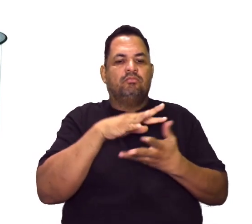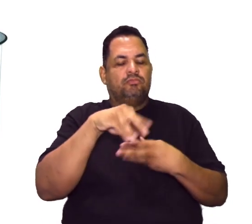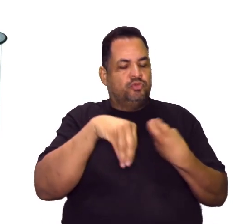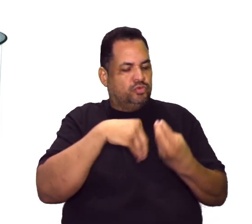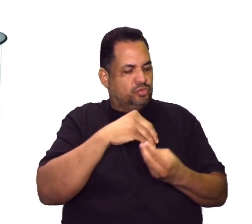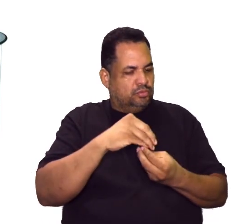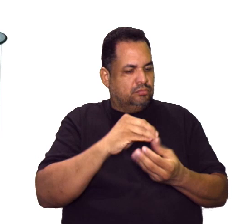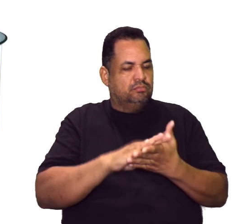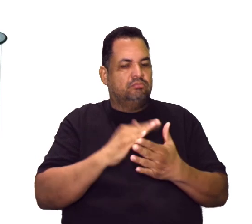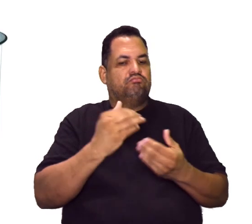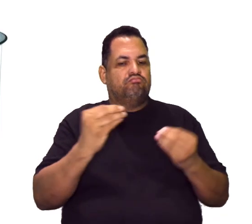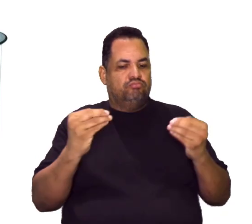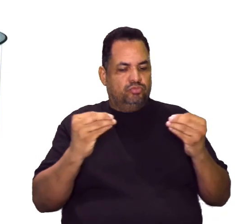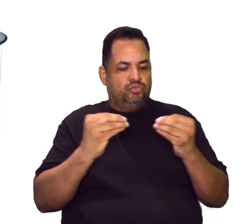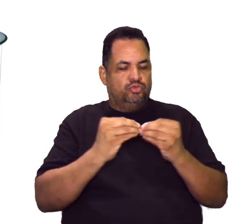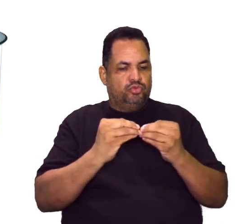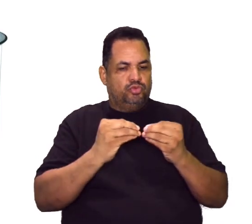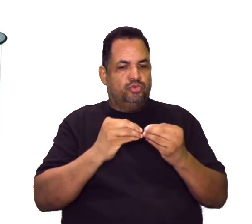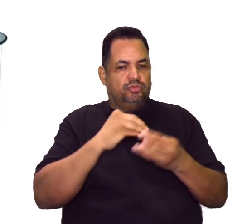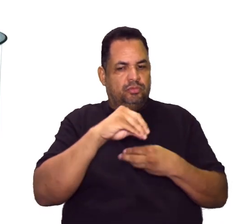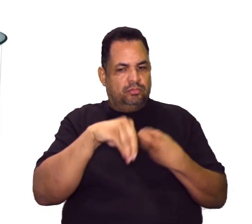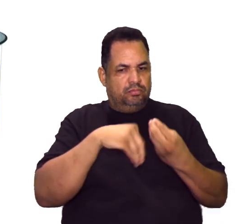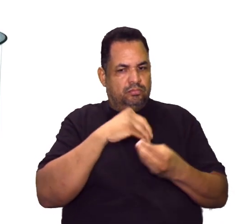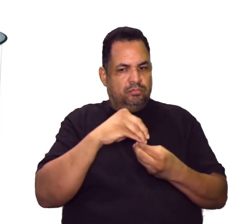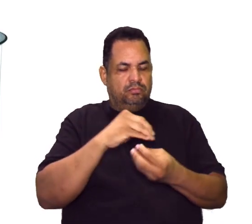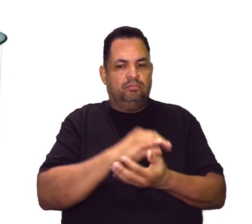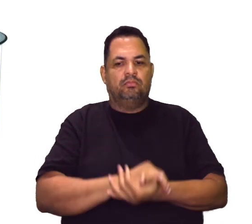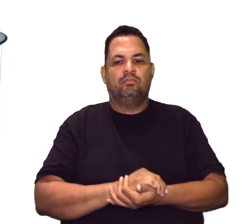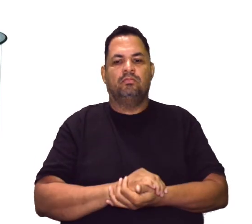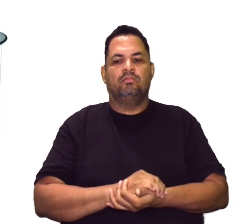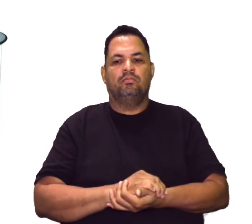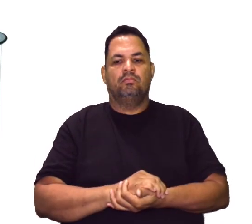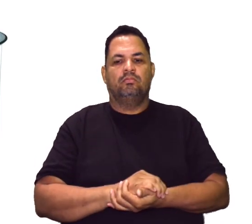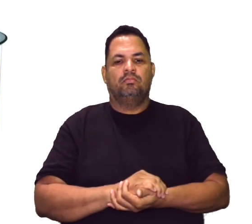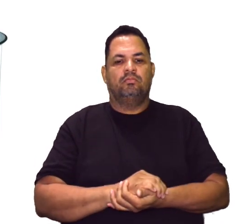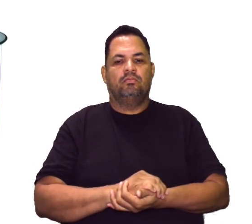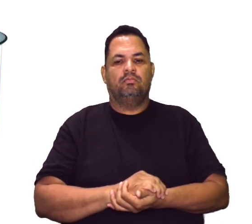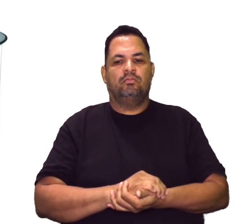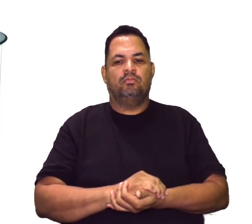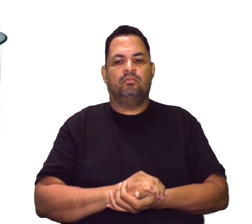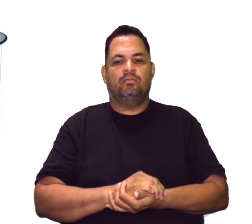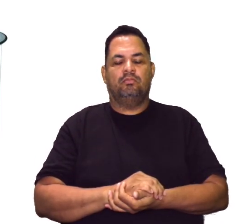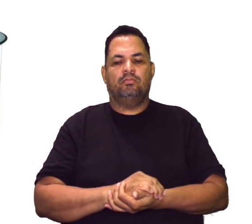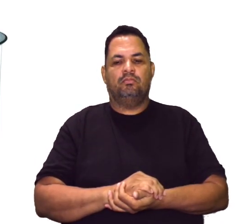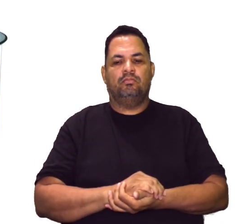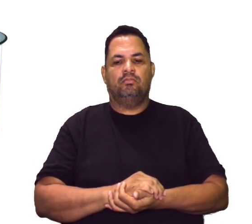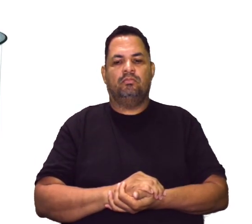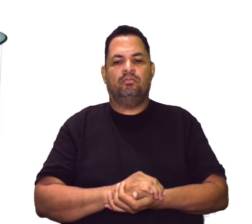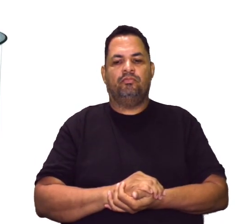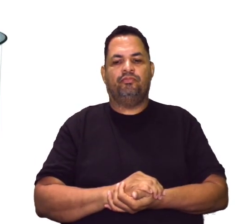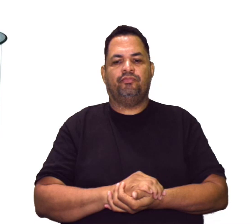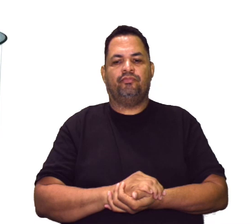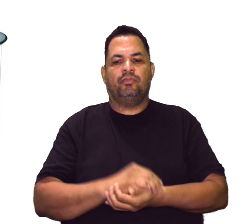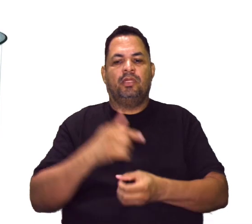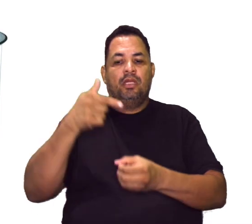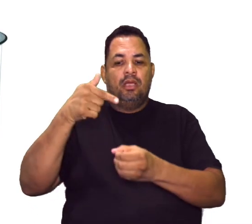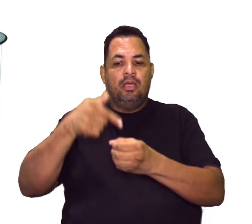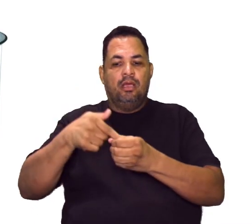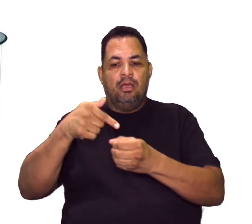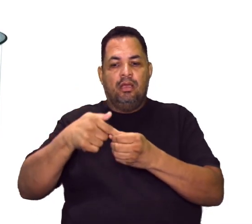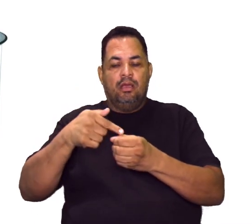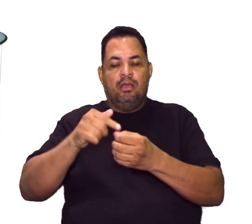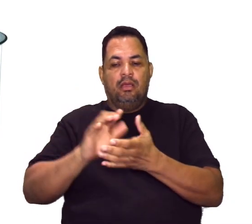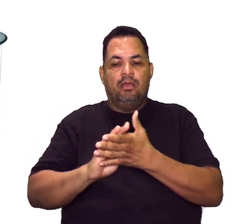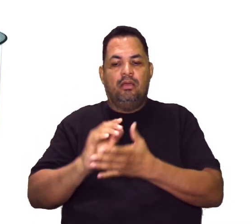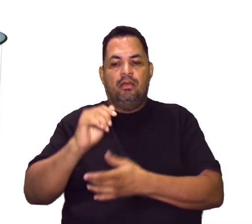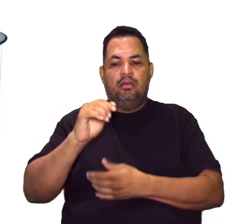apresenta polaridade. A água também é polar, assim, tudo bem. A